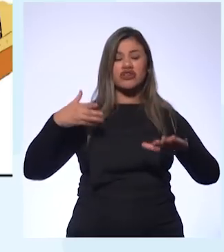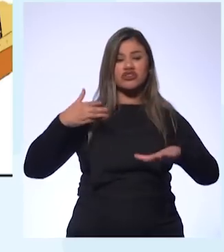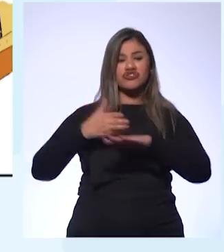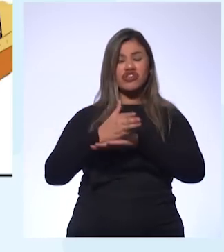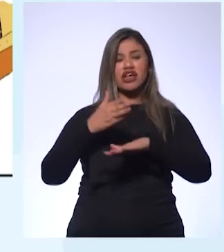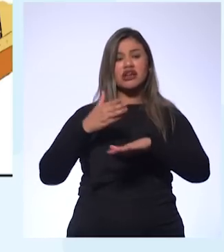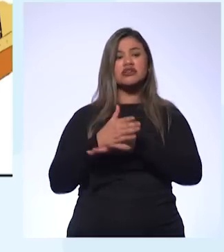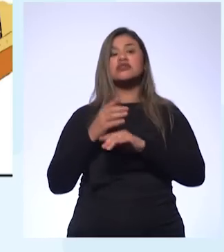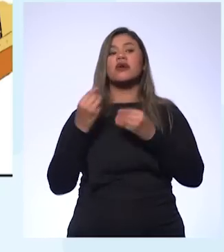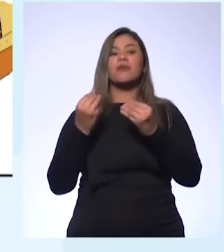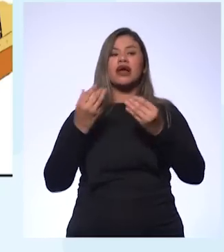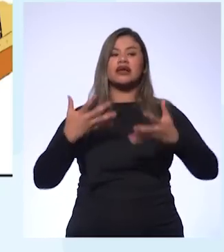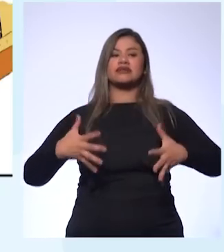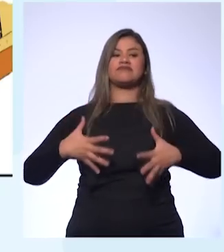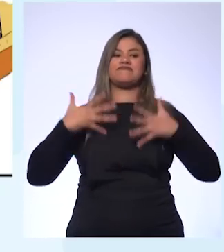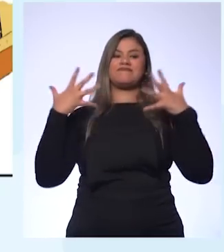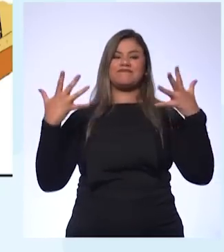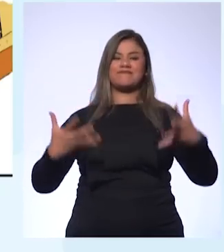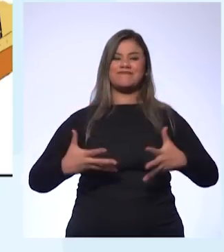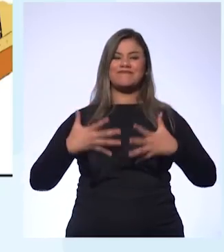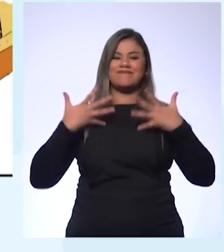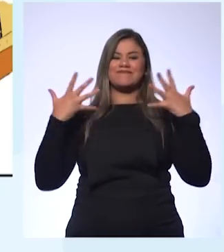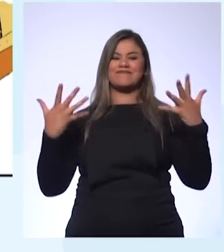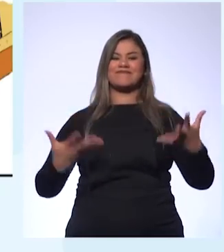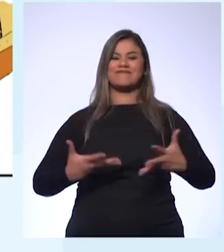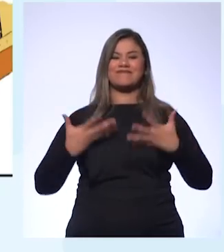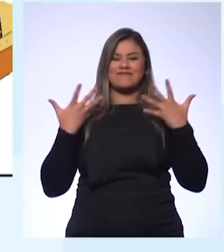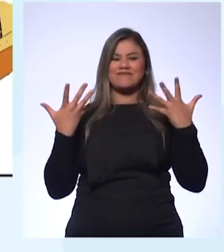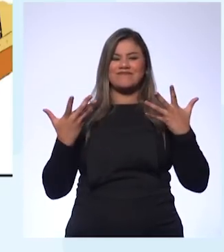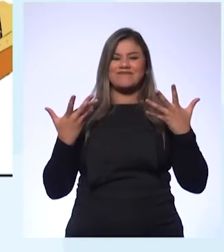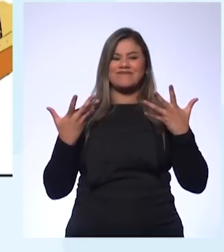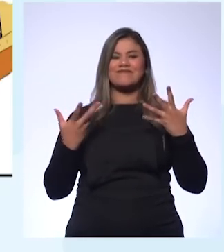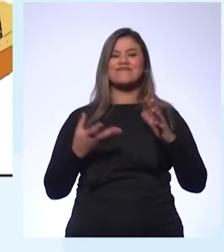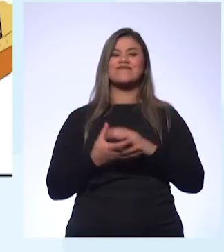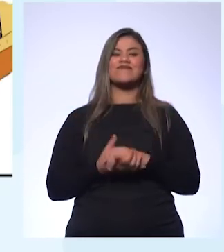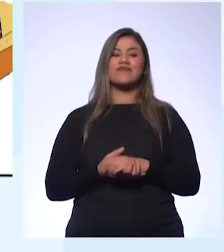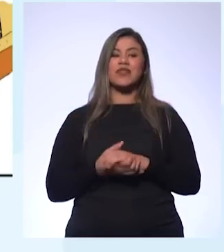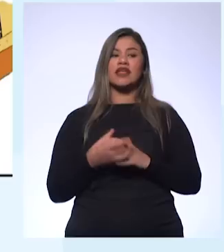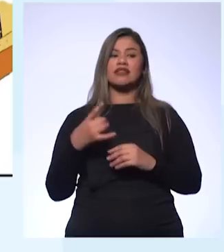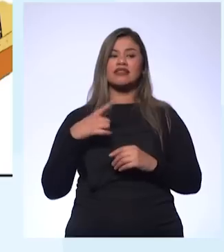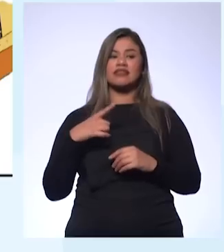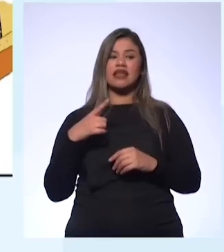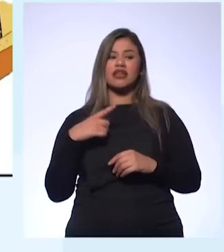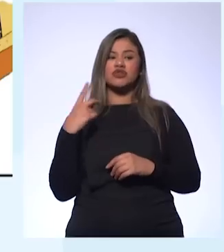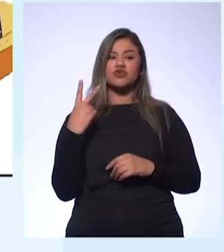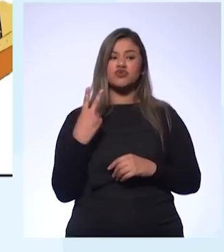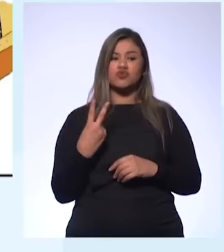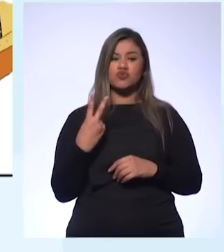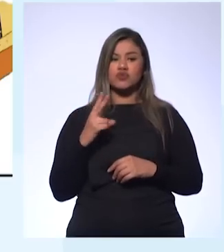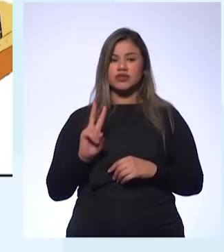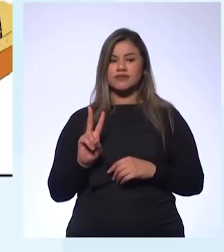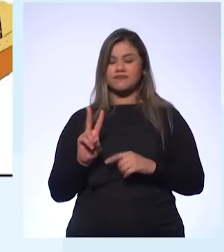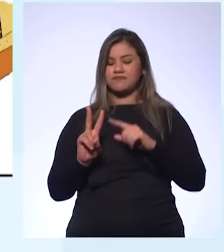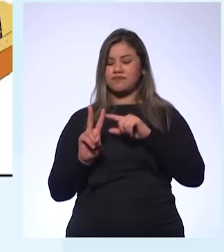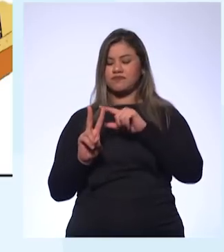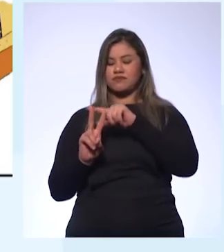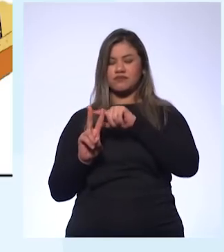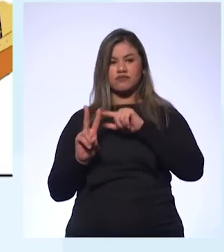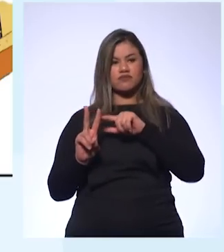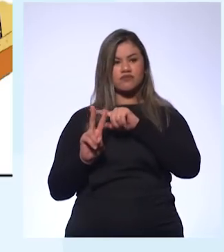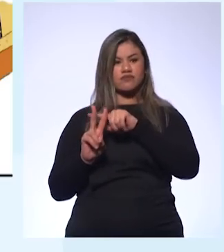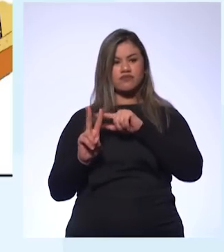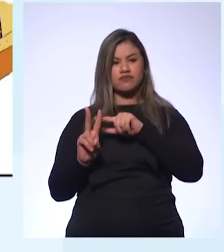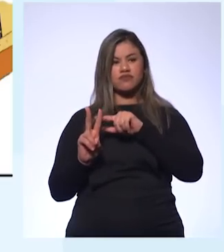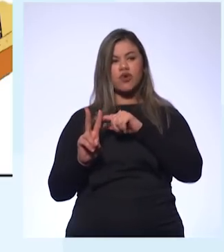o mundo da internet. E tem ali duas figurinhas bem pequenininhas, gente. É